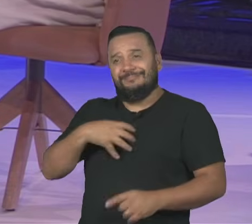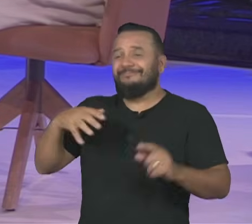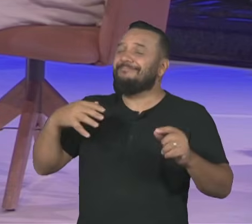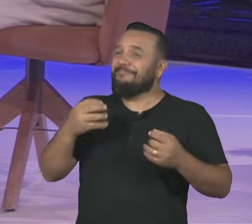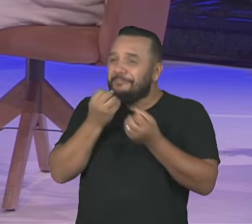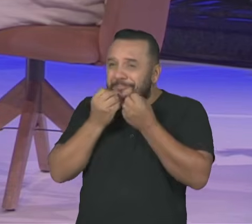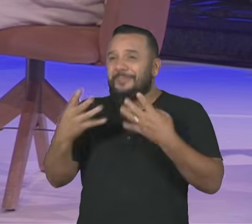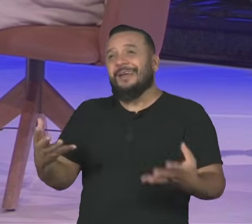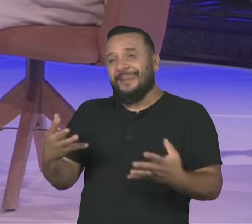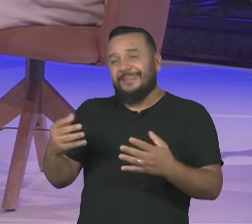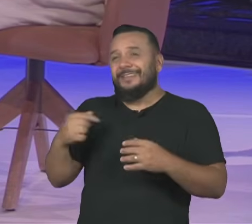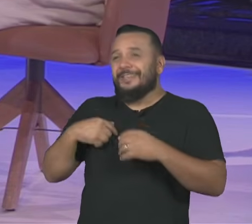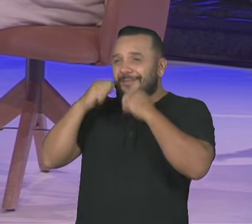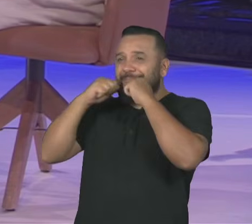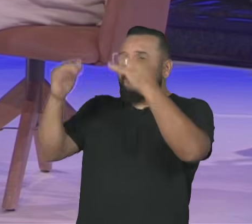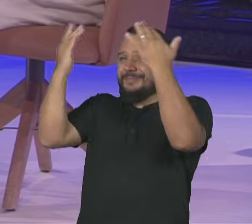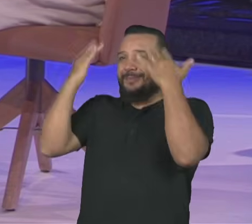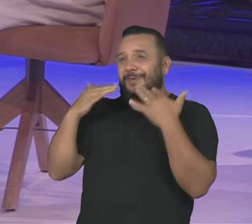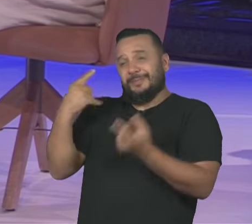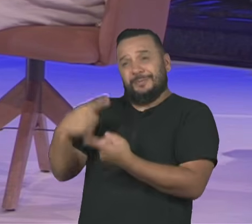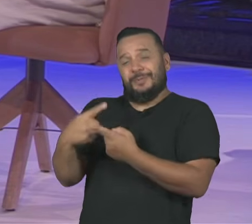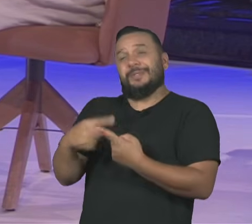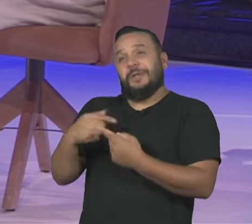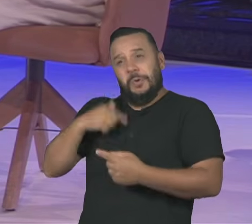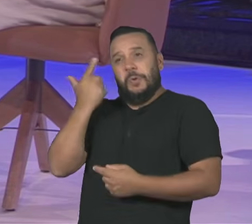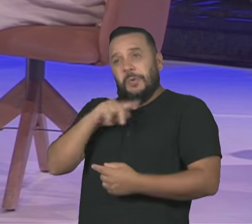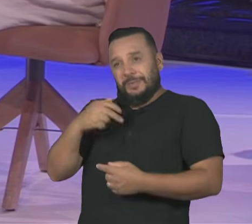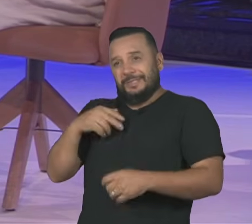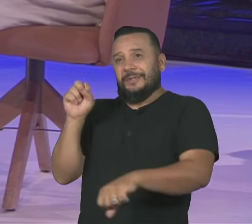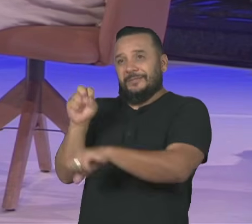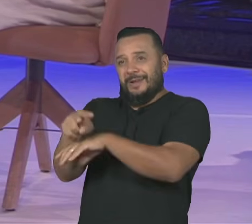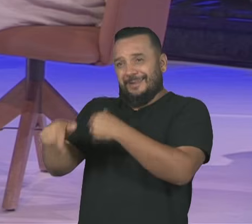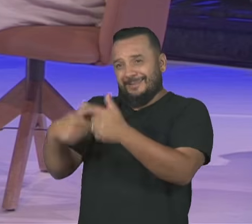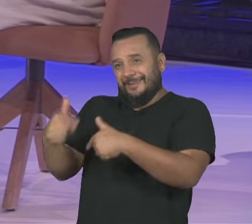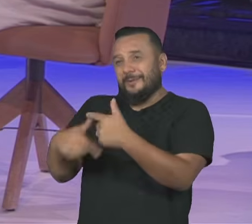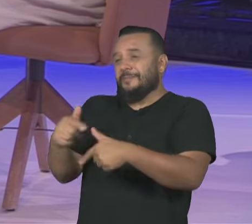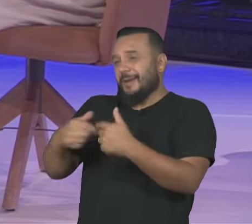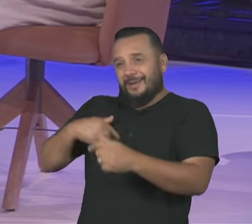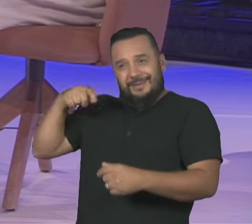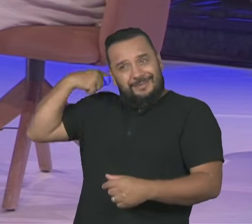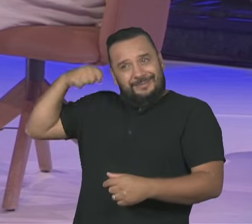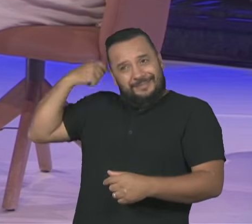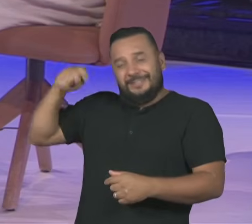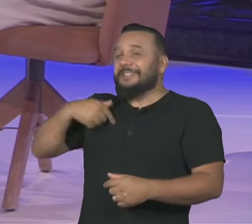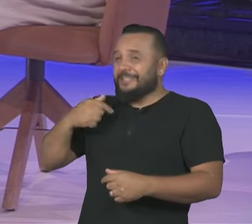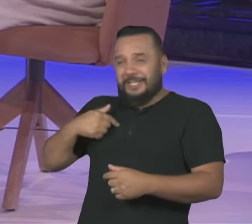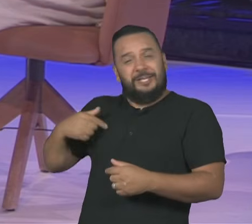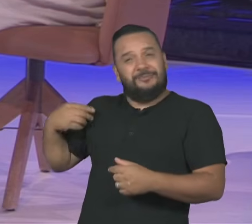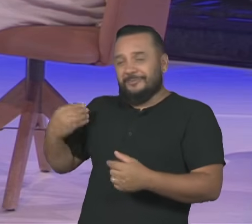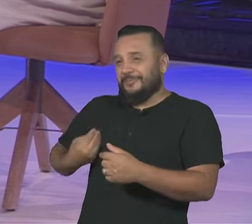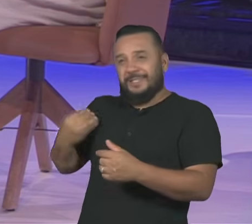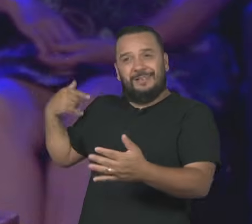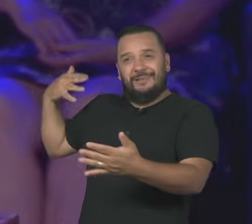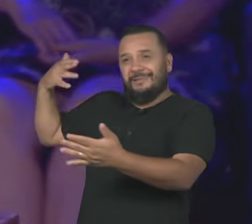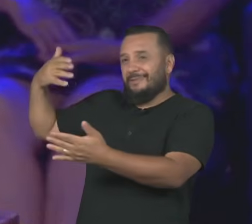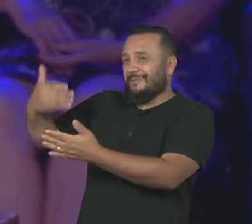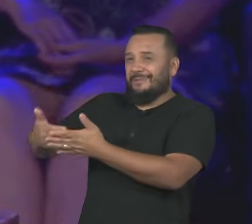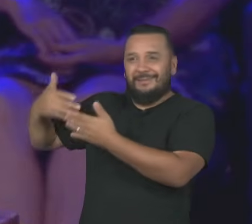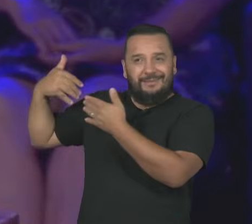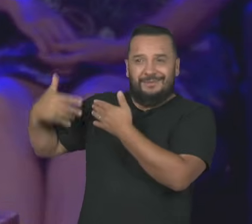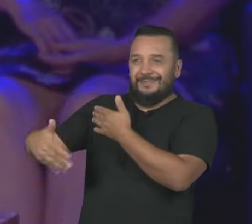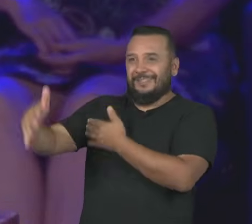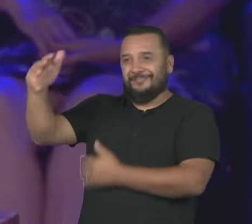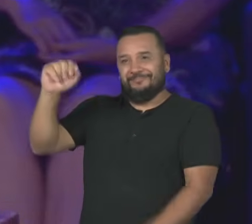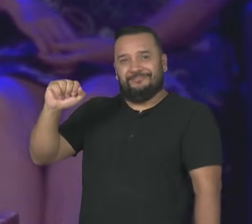vamos dizer assim, abençoada por ter essa profissão e poder exercê-la. Agora, o seu começo é muito